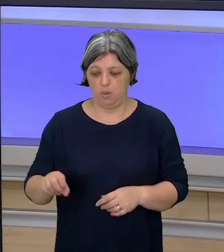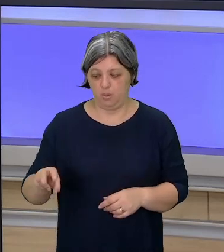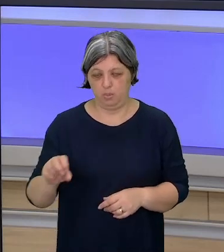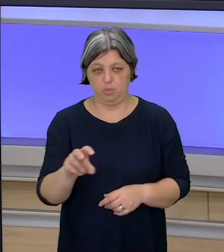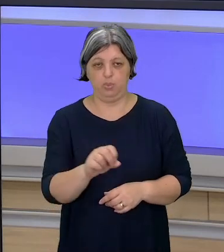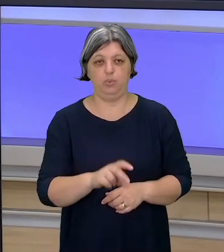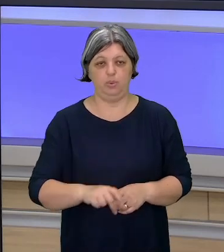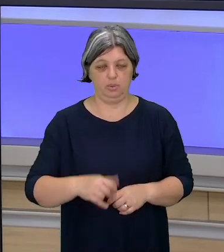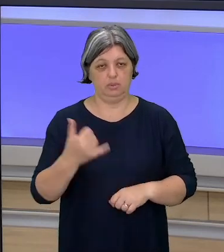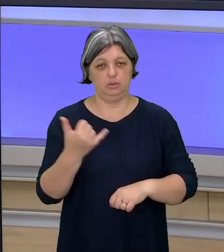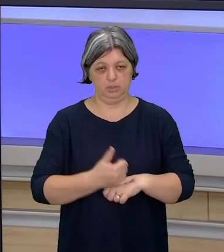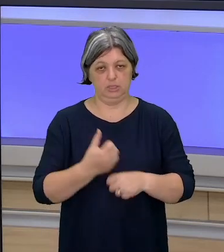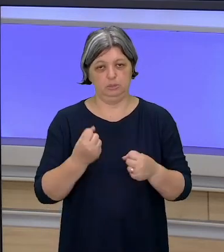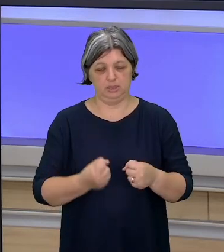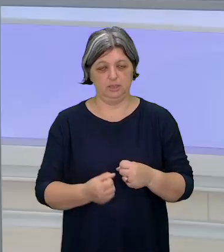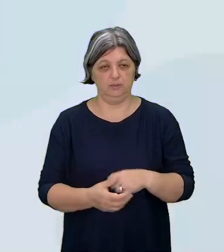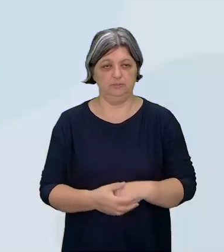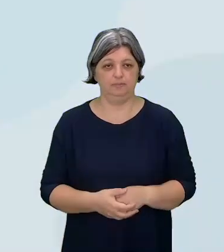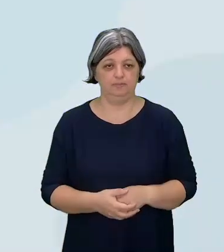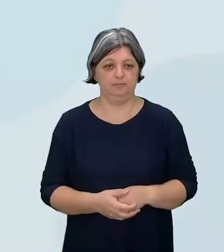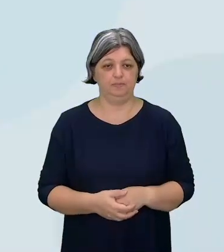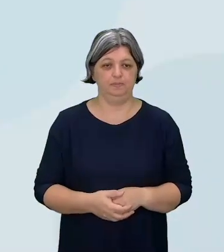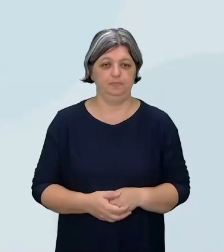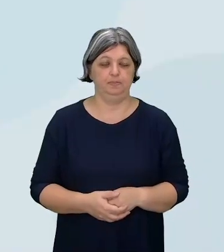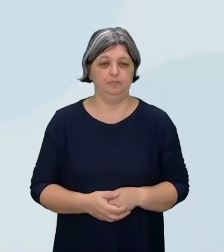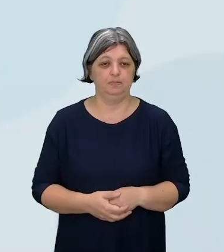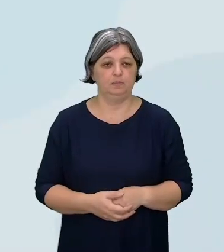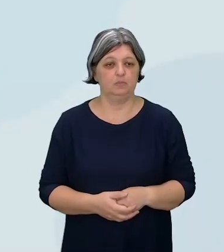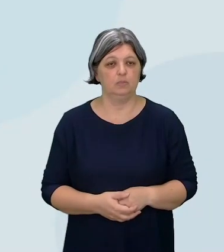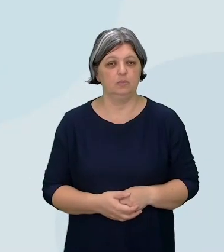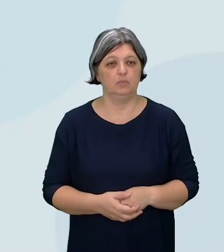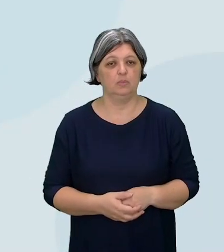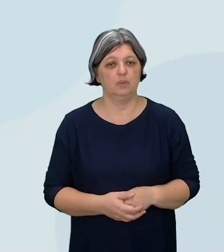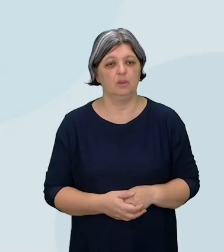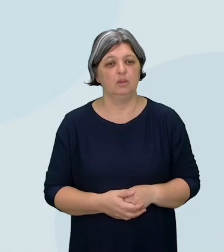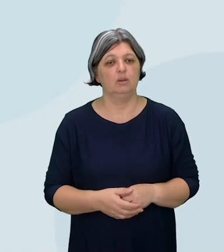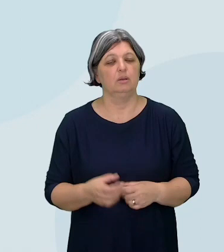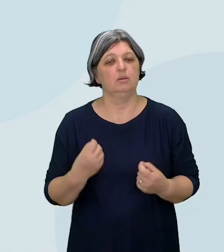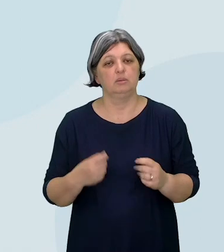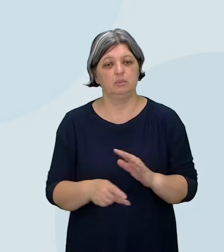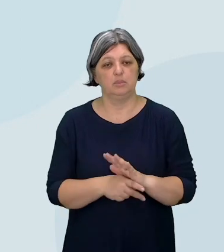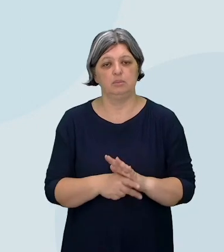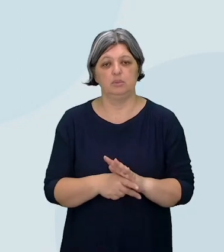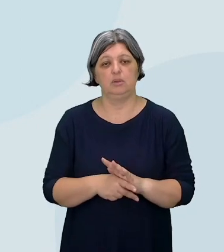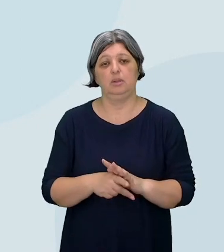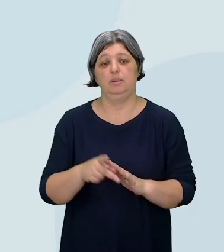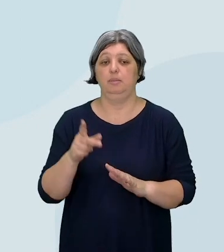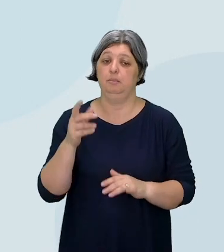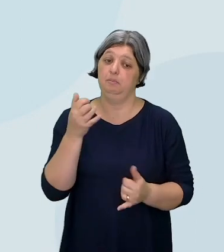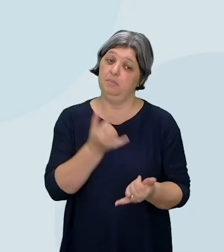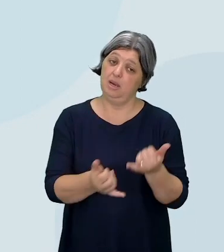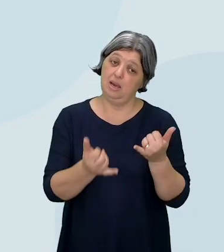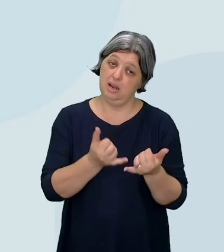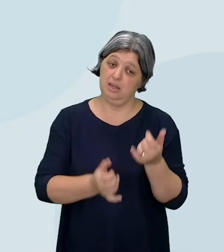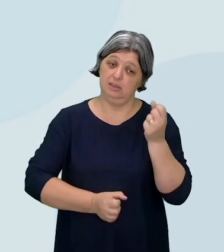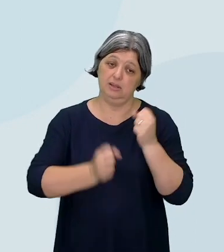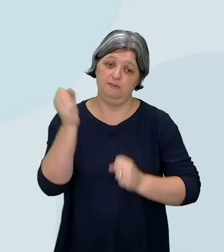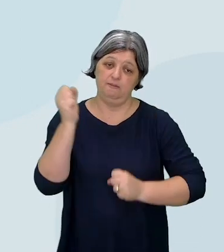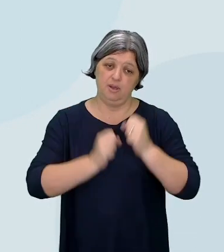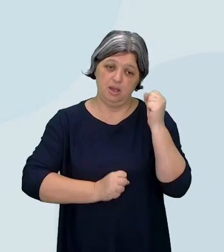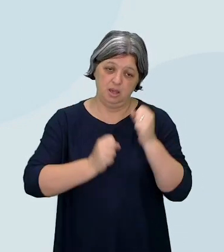mercúrio. Mas que isso, muito provavelmente, tem a ver com a presença de uma hidrelétrica. E aí, o que